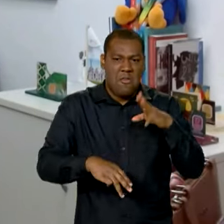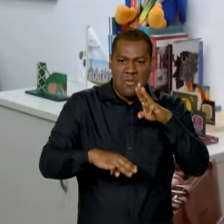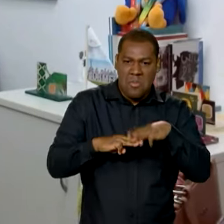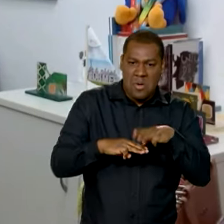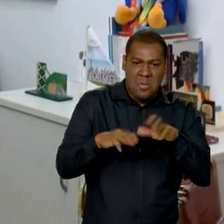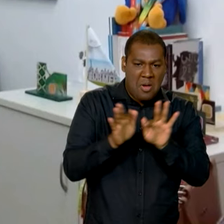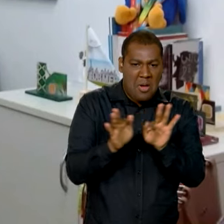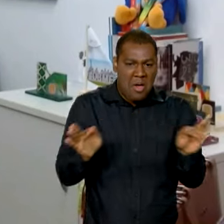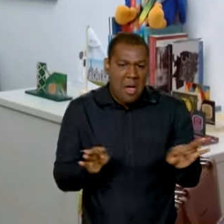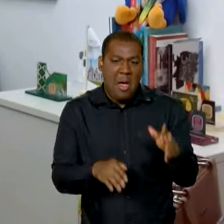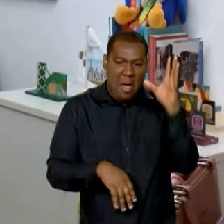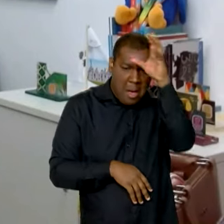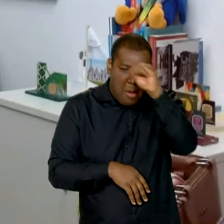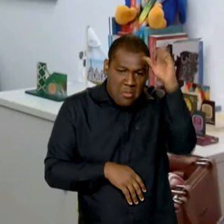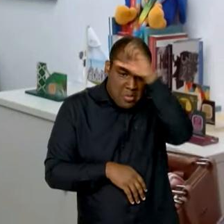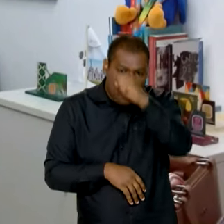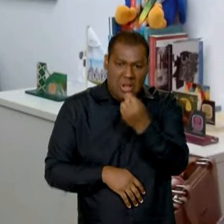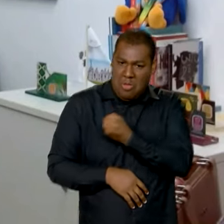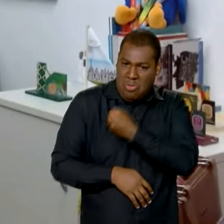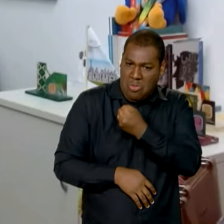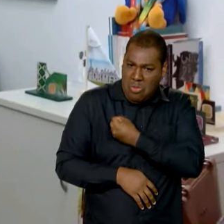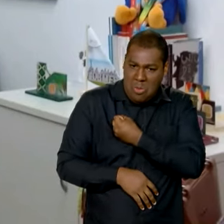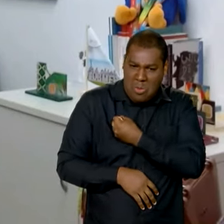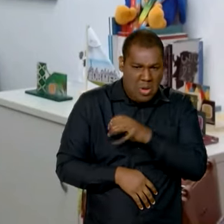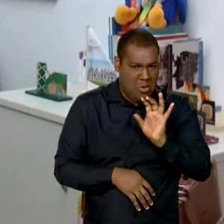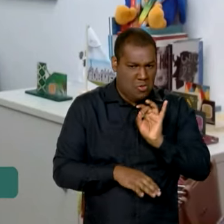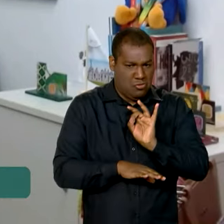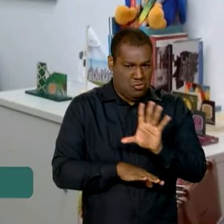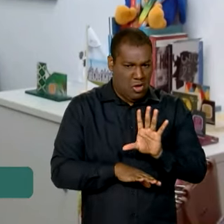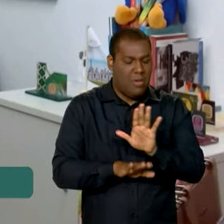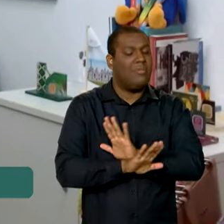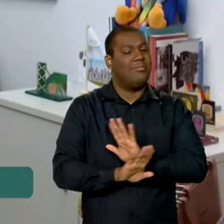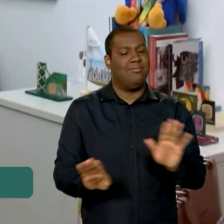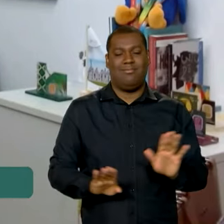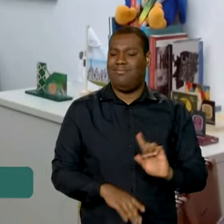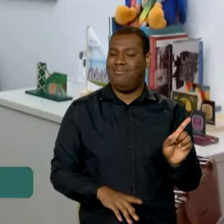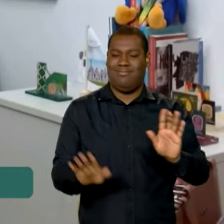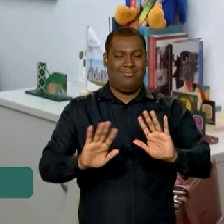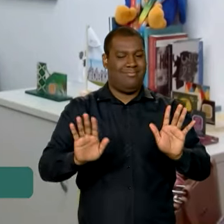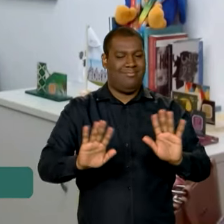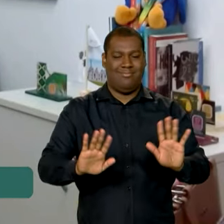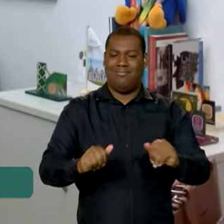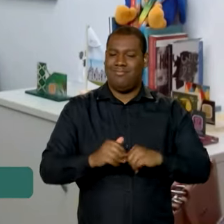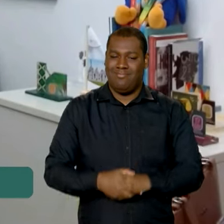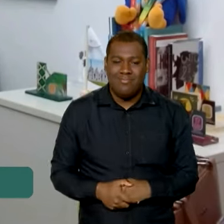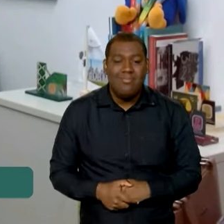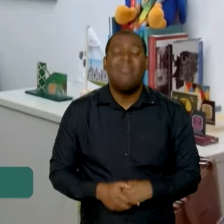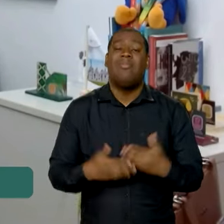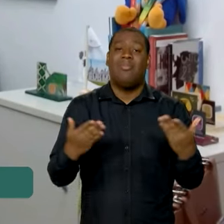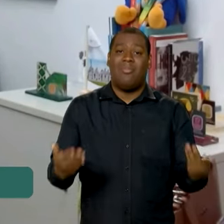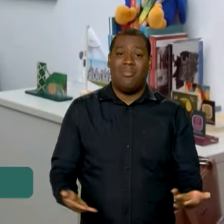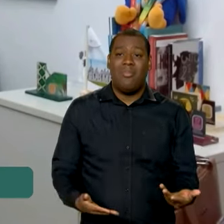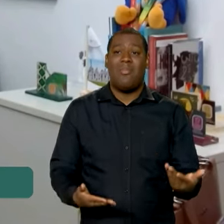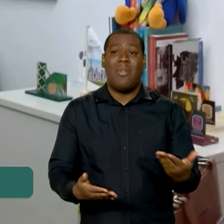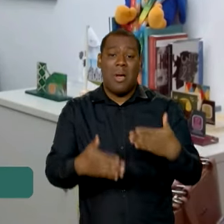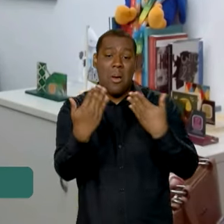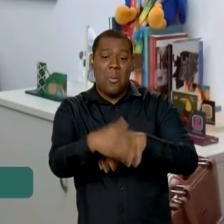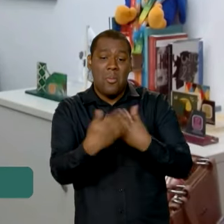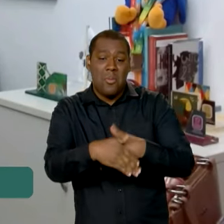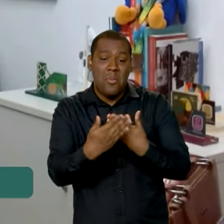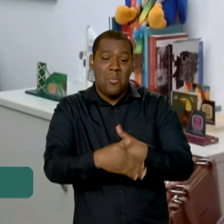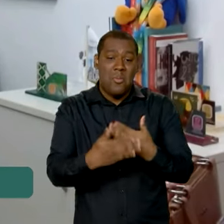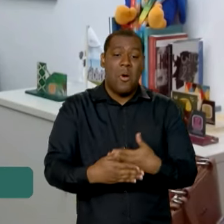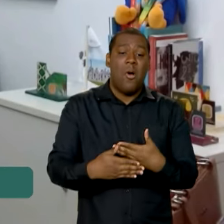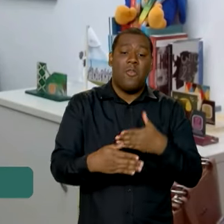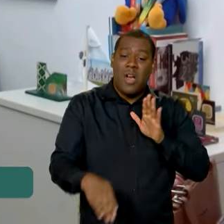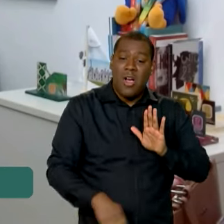os números e aprender uma equação. Ela é muito mais do que isso. Ela é elaborada de uma forma que a